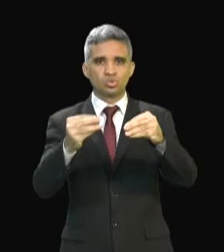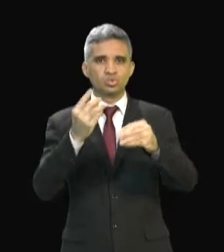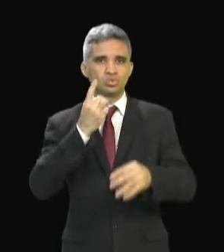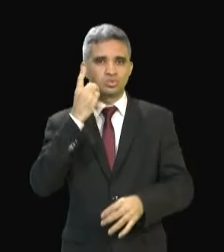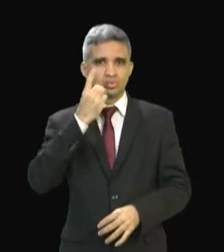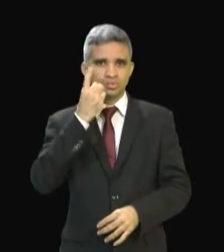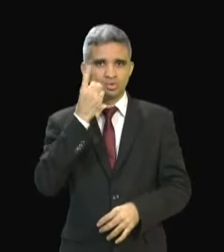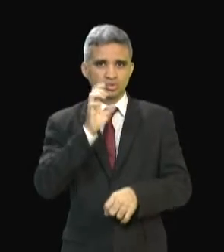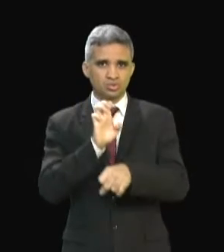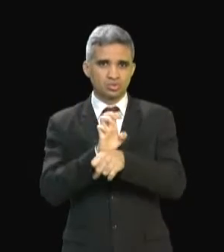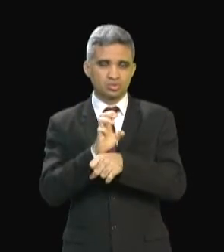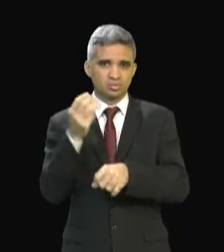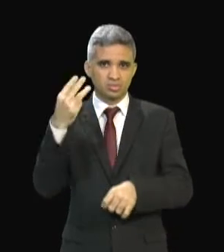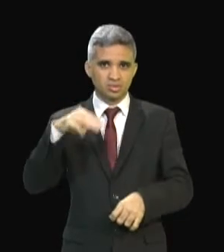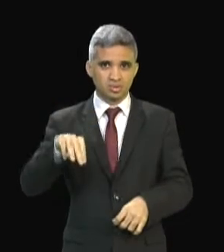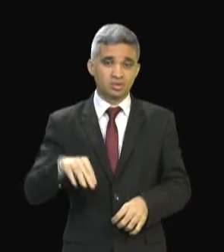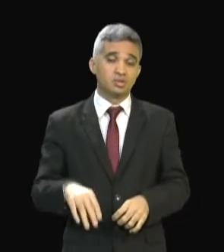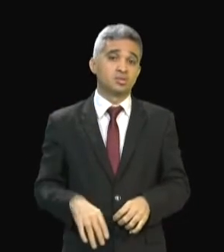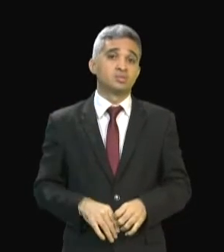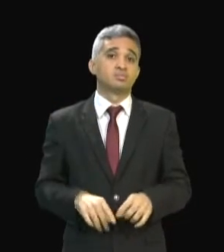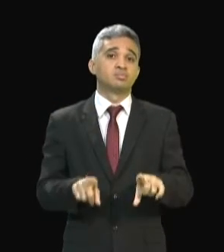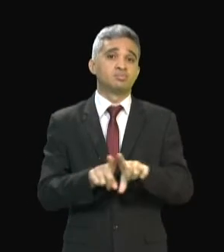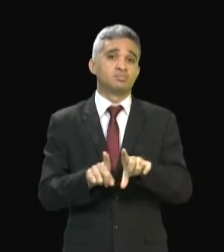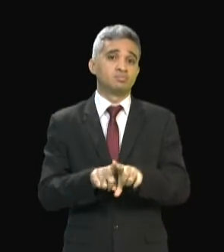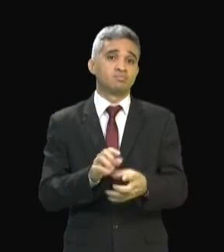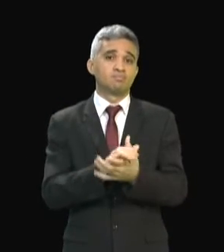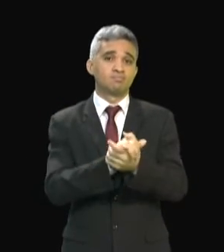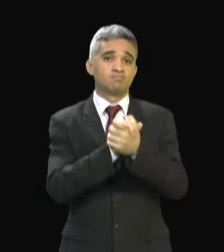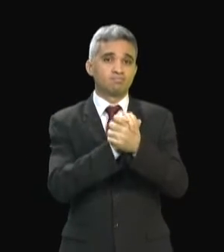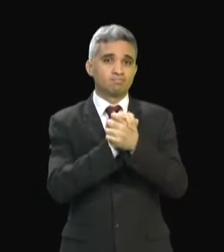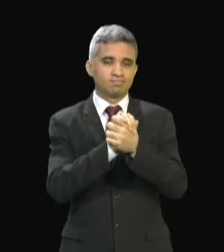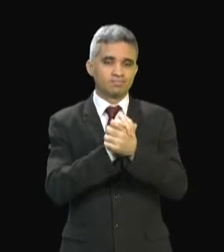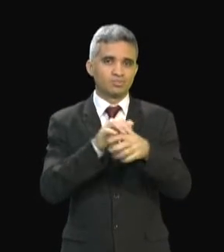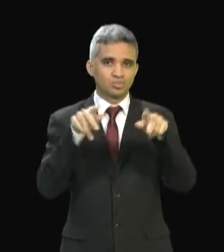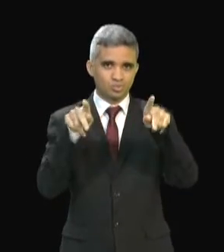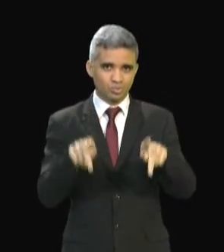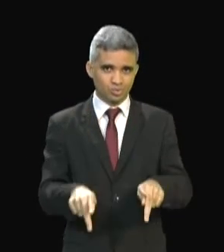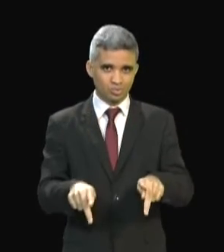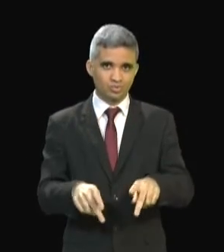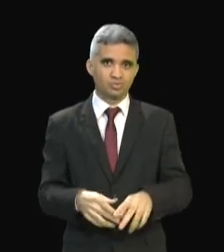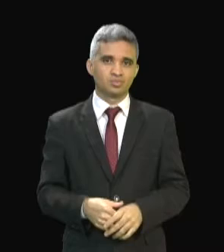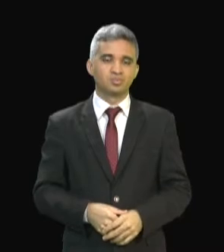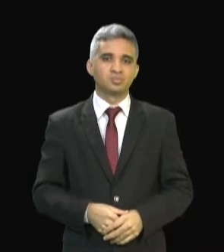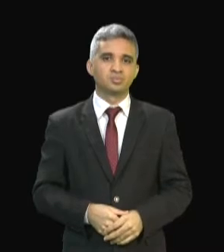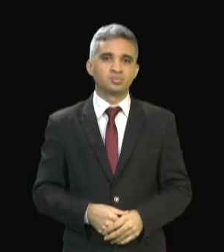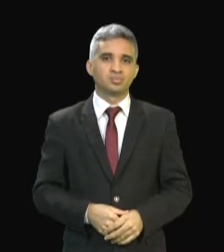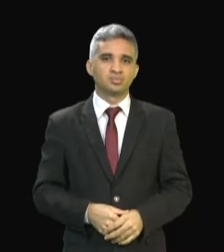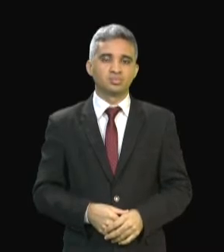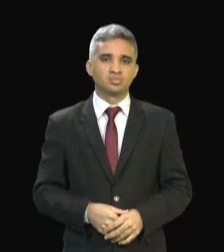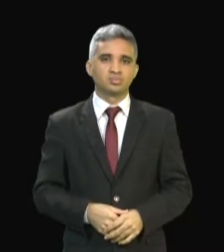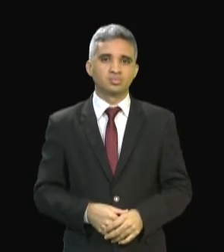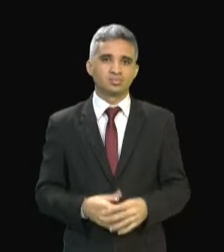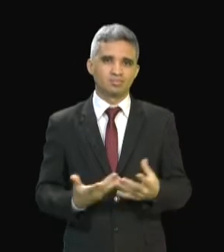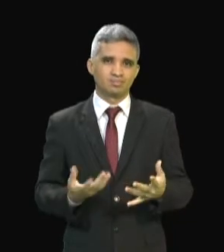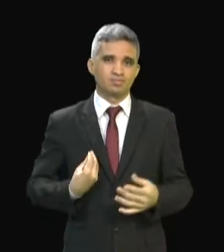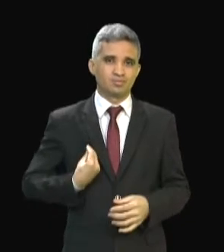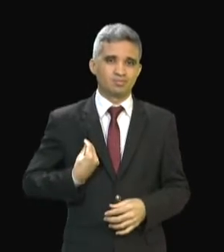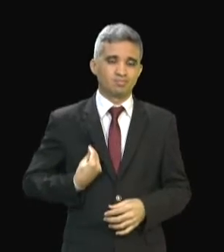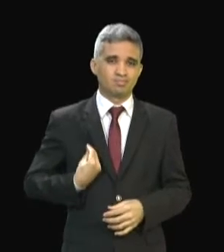Maranhão. Gostaria de cumprimentar a nossa população. Nesse momento tão difícil, porque passa o nosso